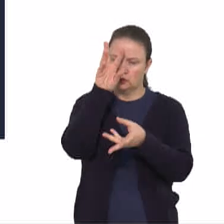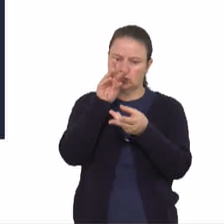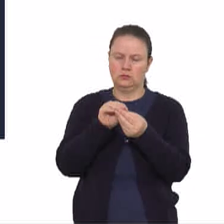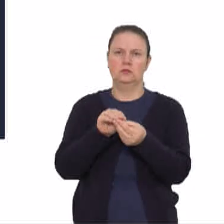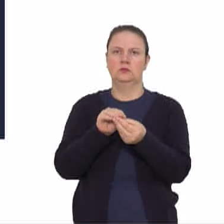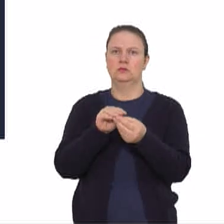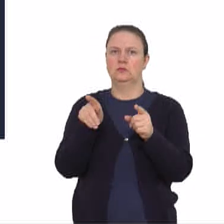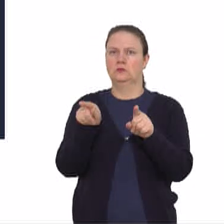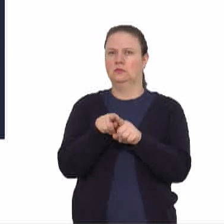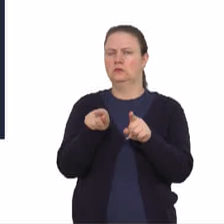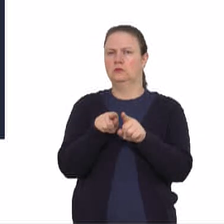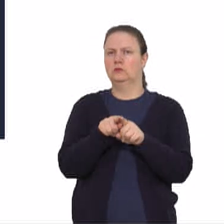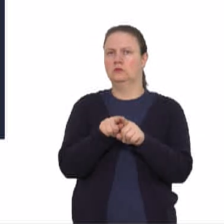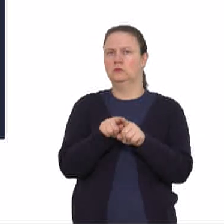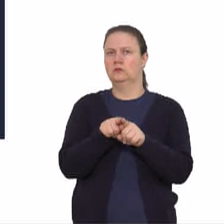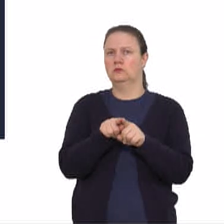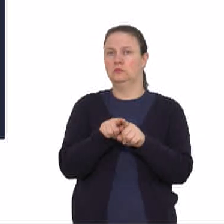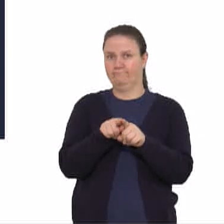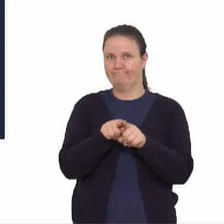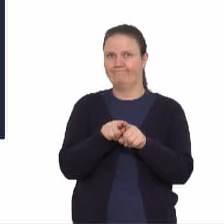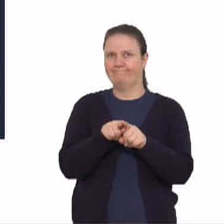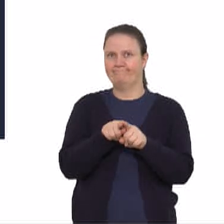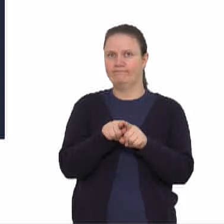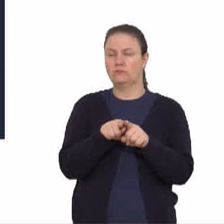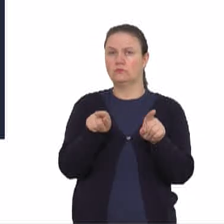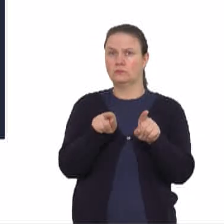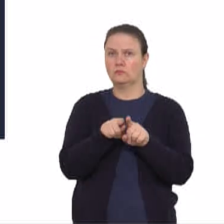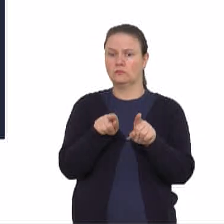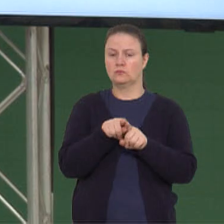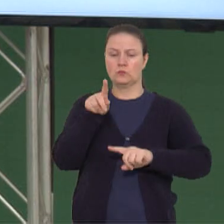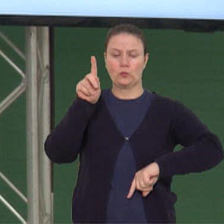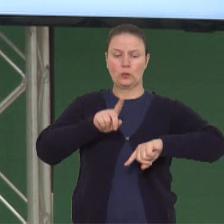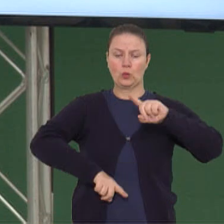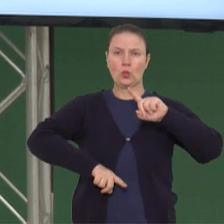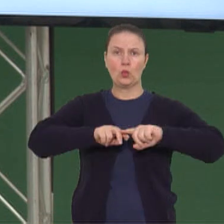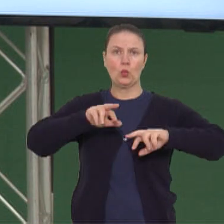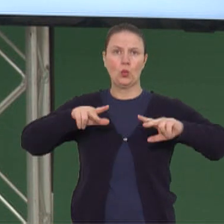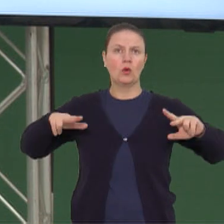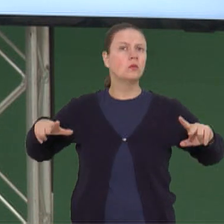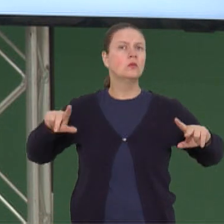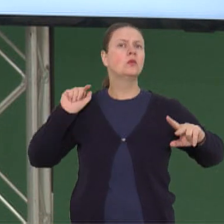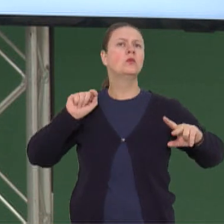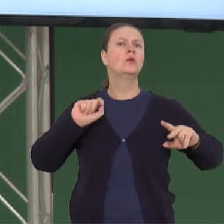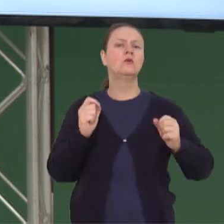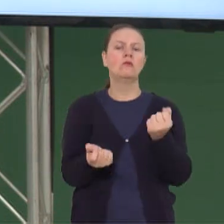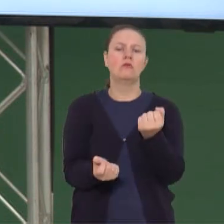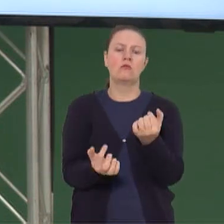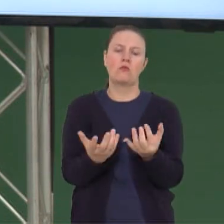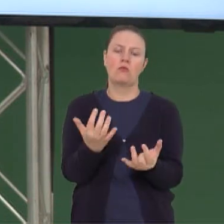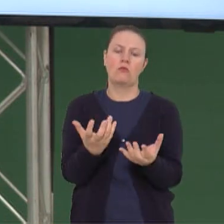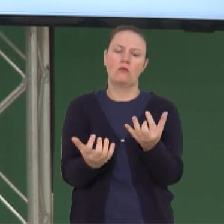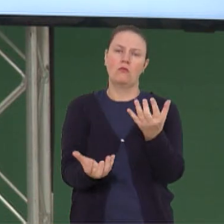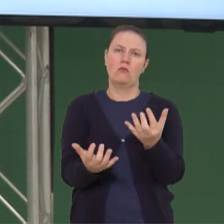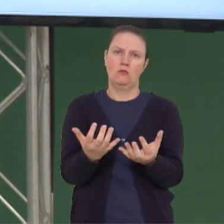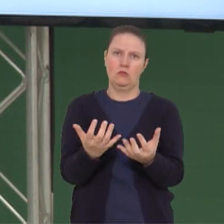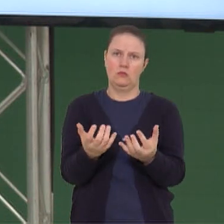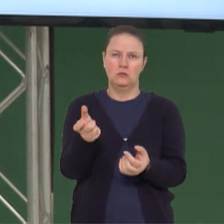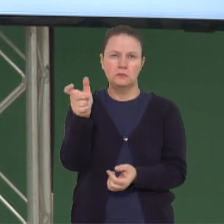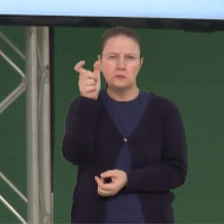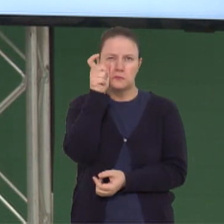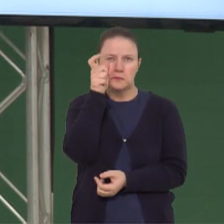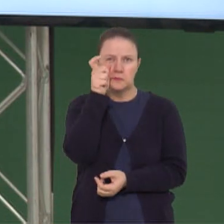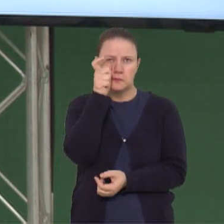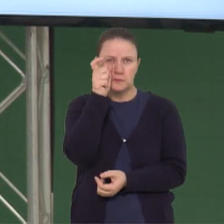opção de quem? Do Heráclito, pelo elemento fogo, pelo fogo. Então, prestem muita